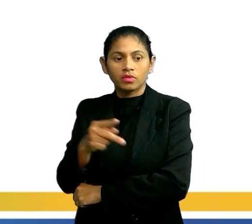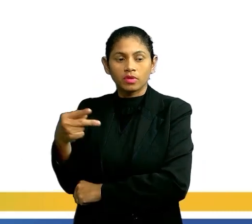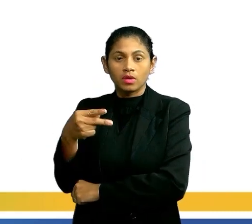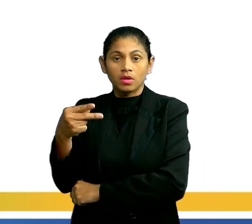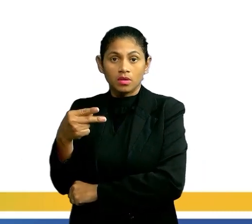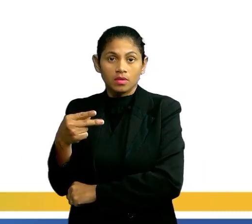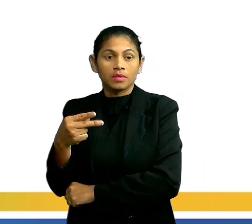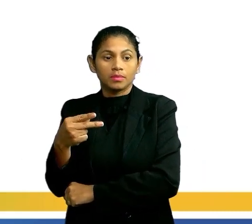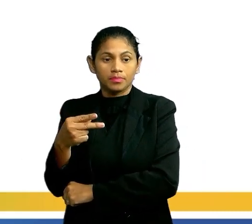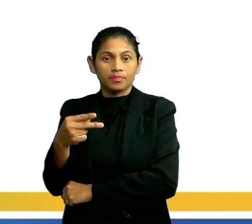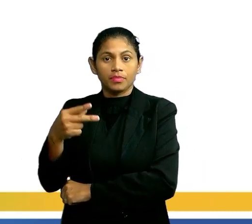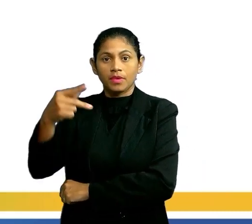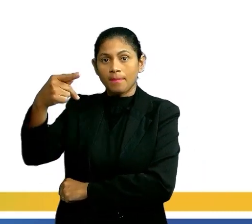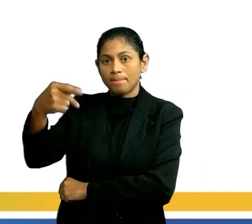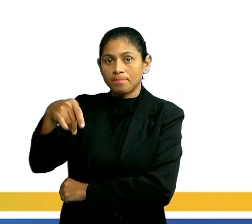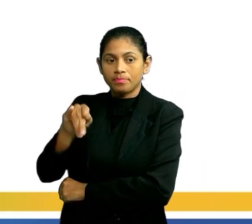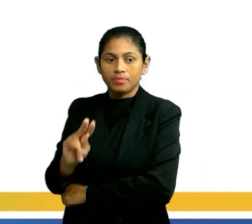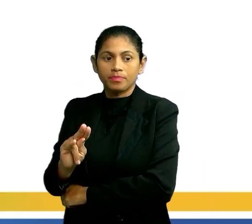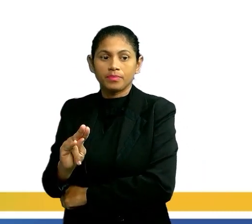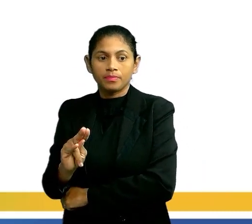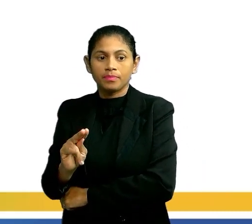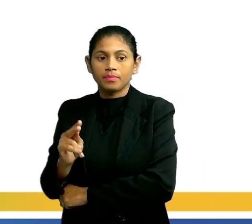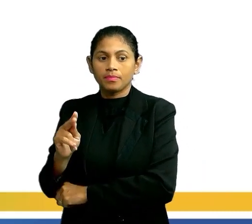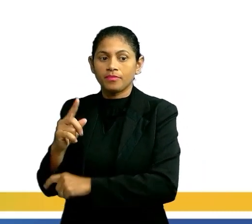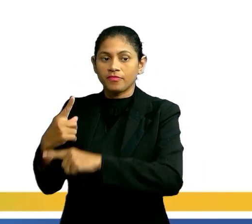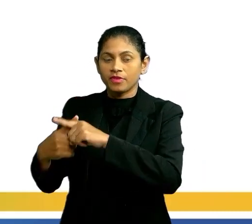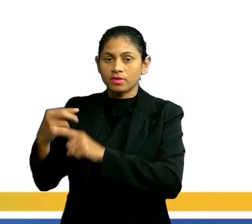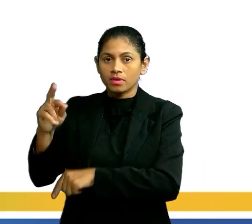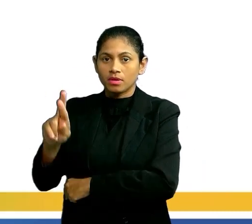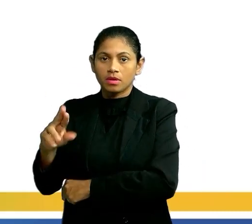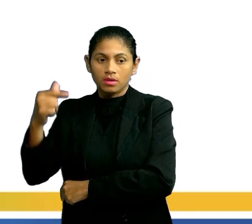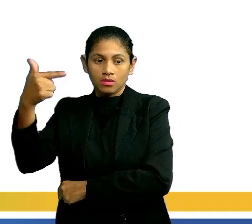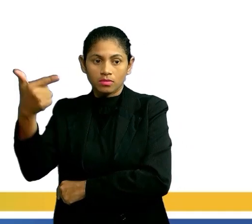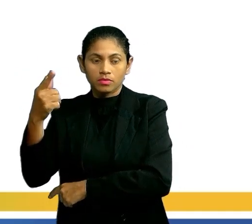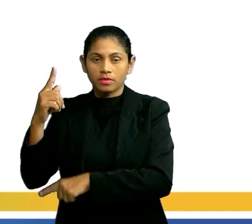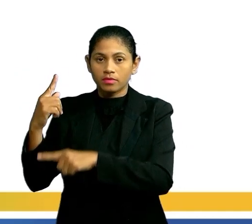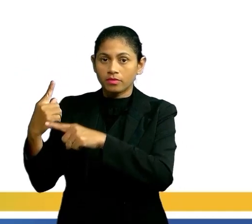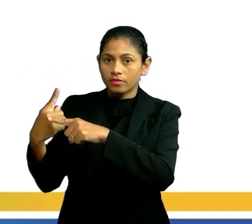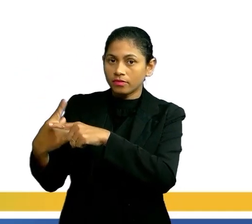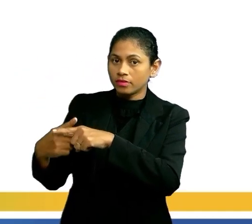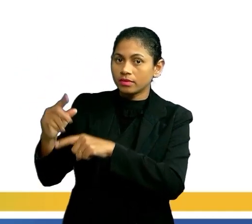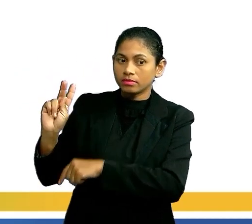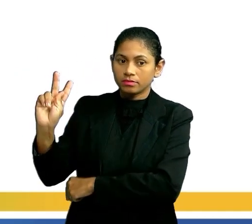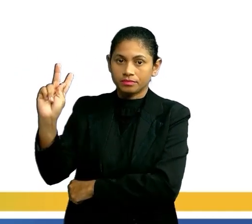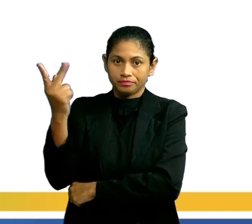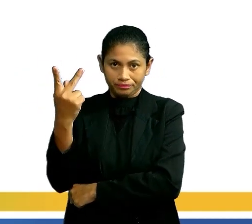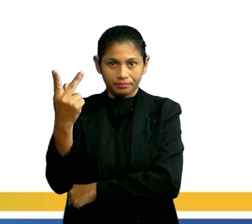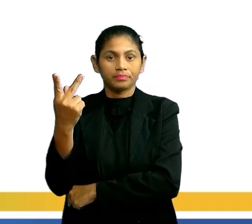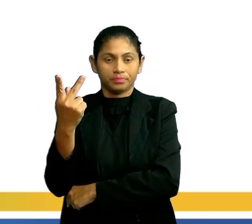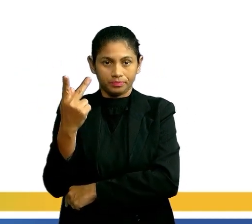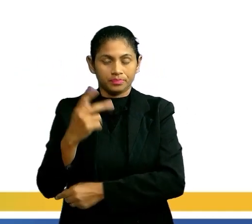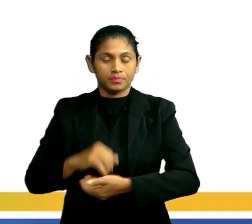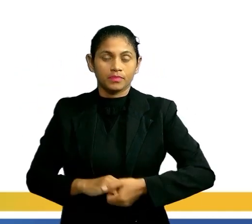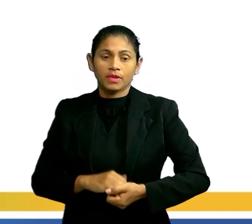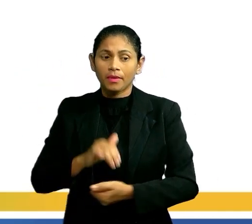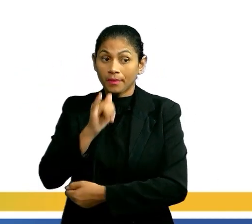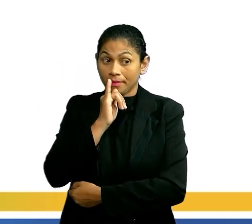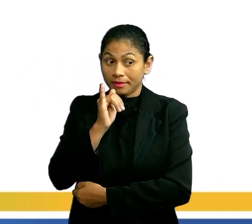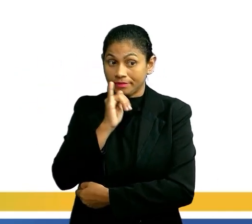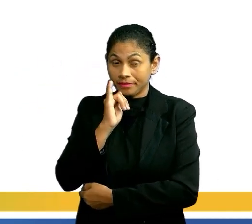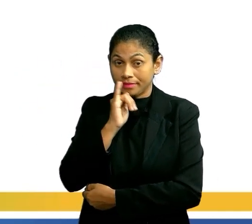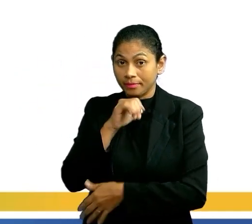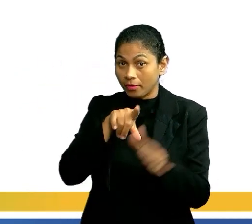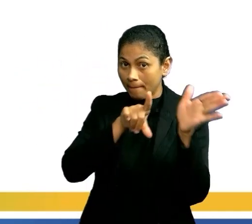área da base, que é πr ao quadrado vezes h. Beleza? Então, bora colocar isso em prática? Exemplo 1, uma